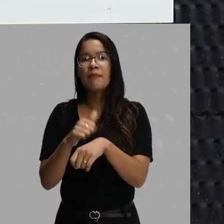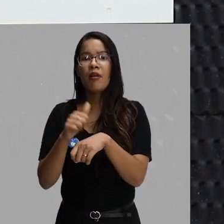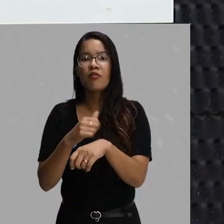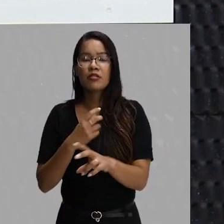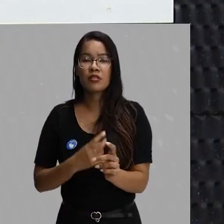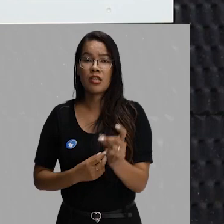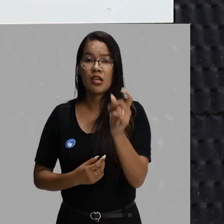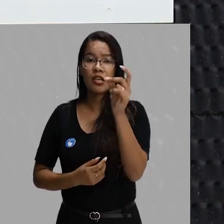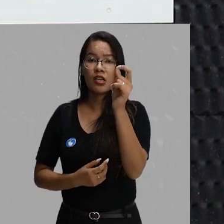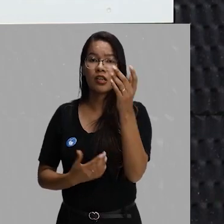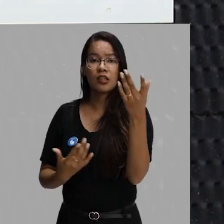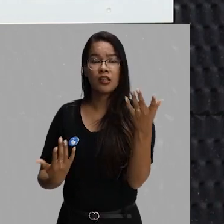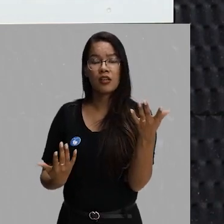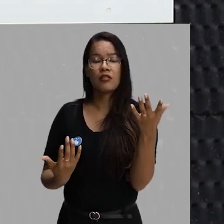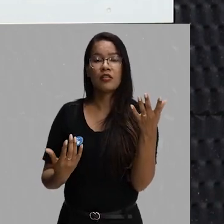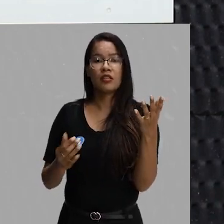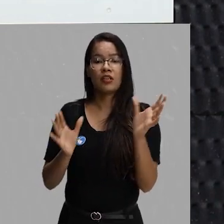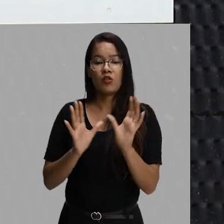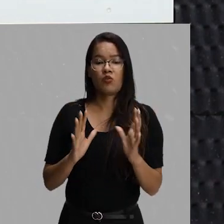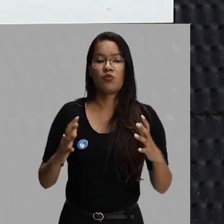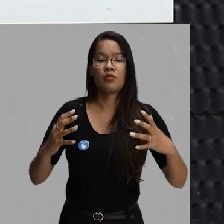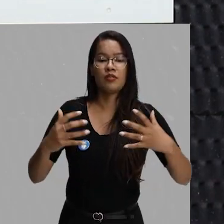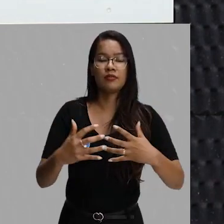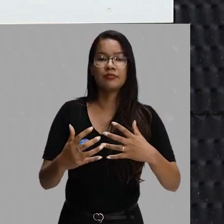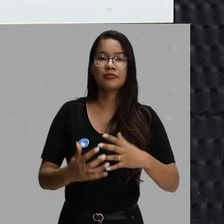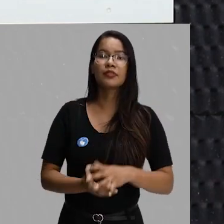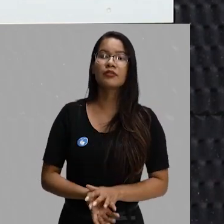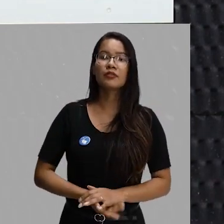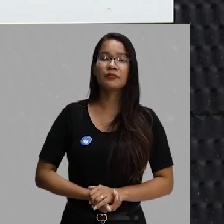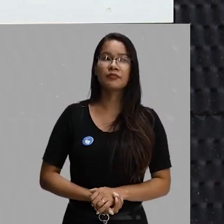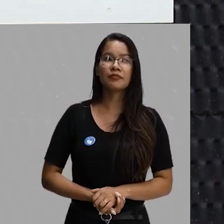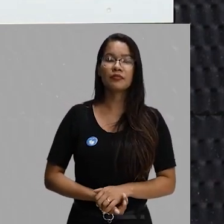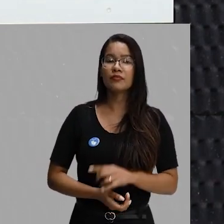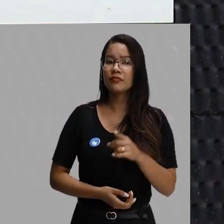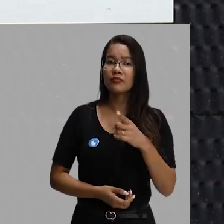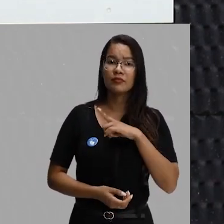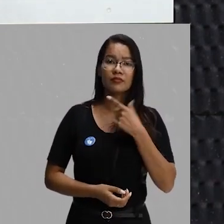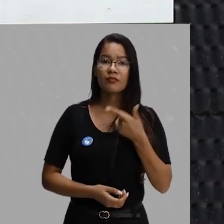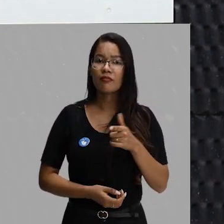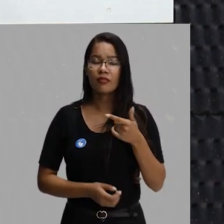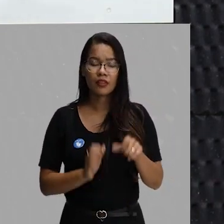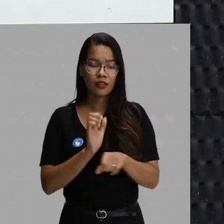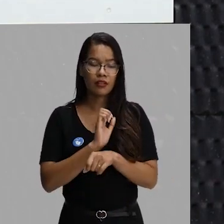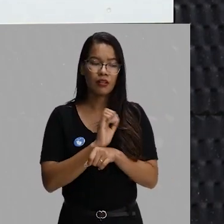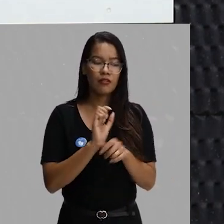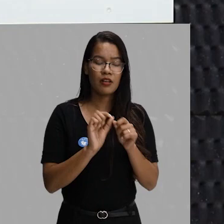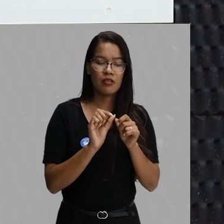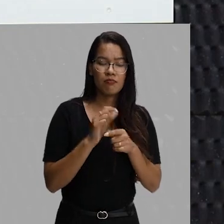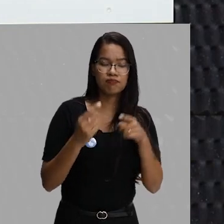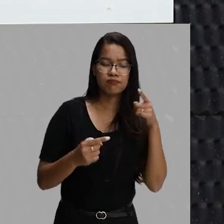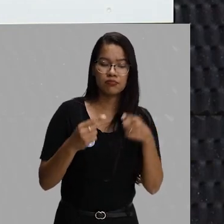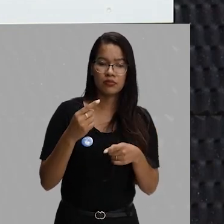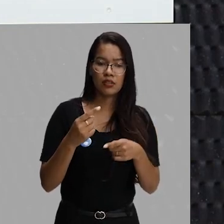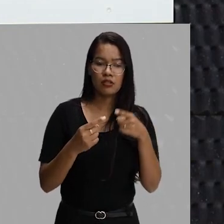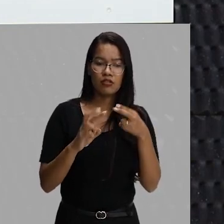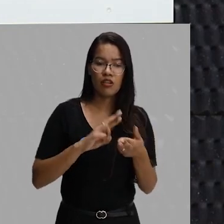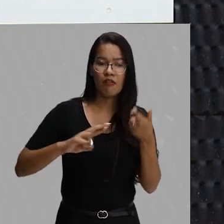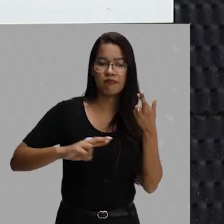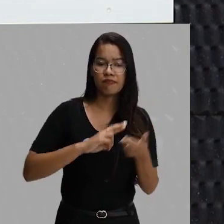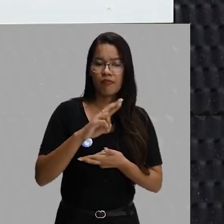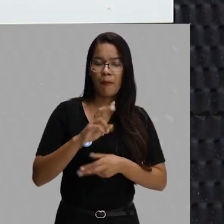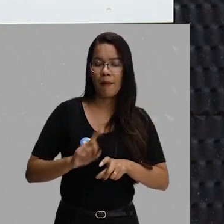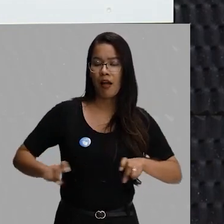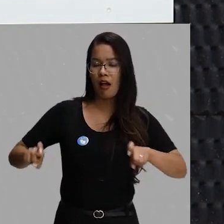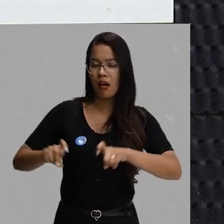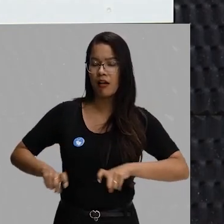setores aristocráticos é que concentram essas propriedades. Você não tem um Estado fazendo uma política de reforma agrária. Você